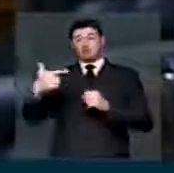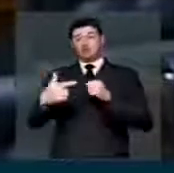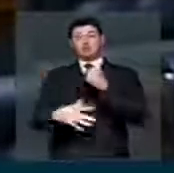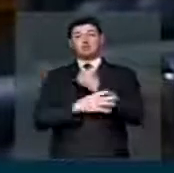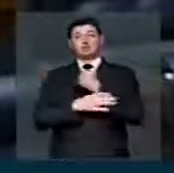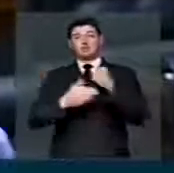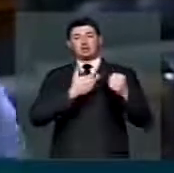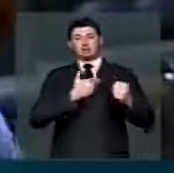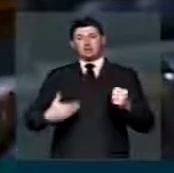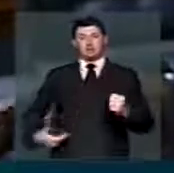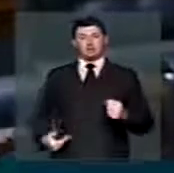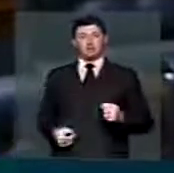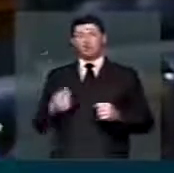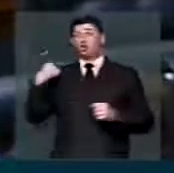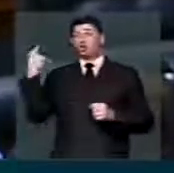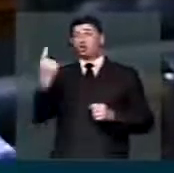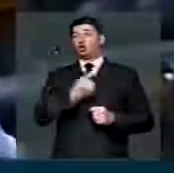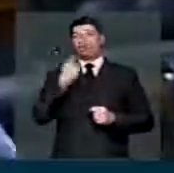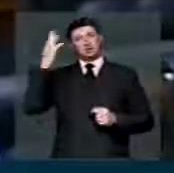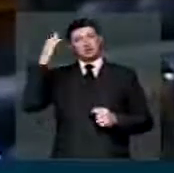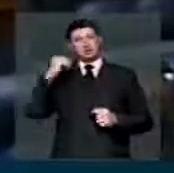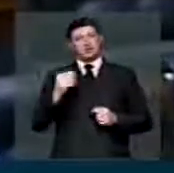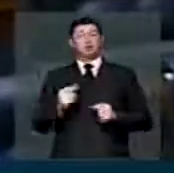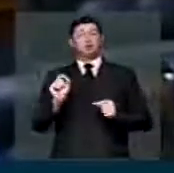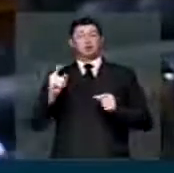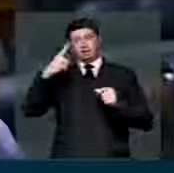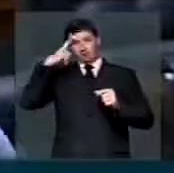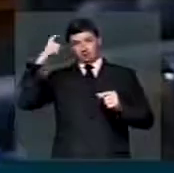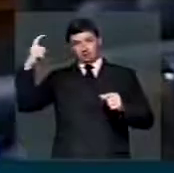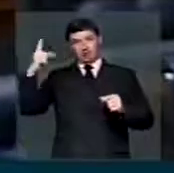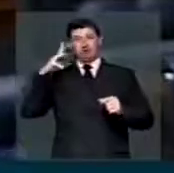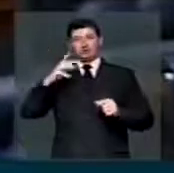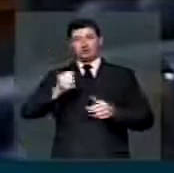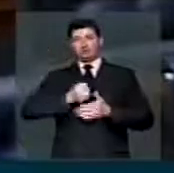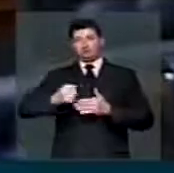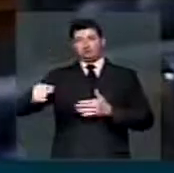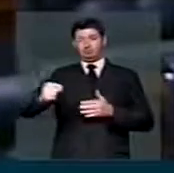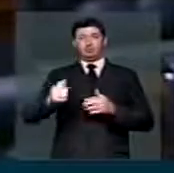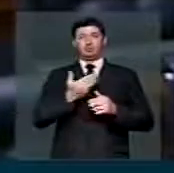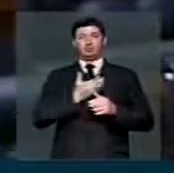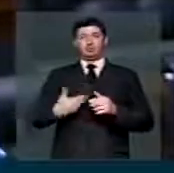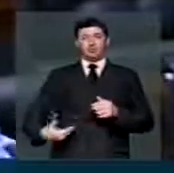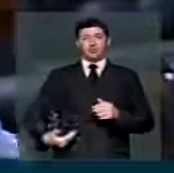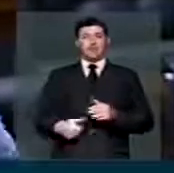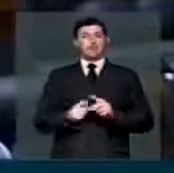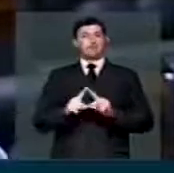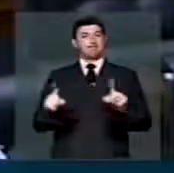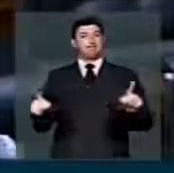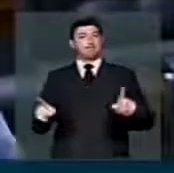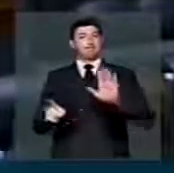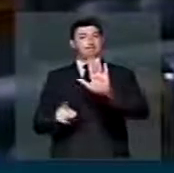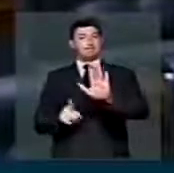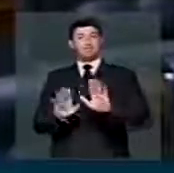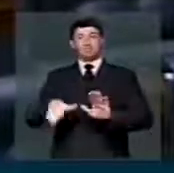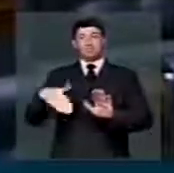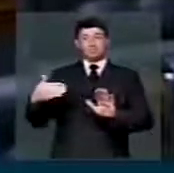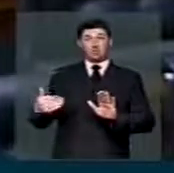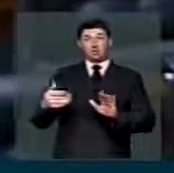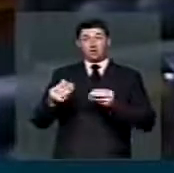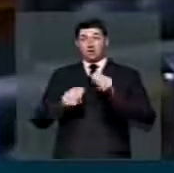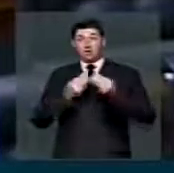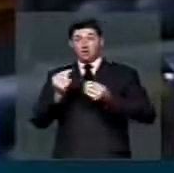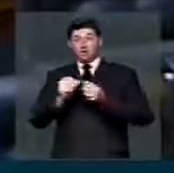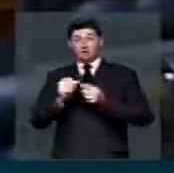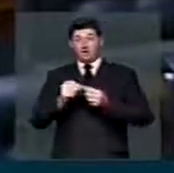pública, que todos nós falamos que a criminalidade já venceu o aparelho estatal, mas na hora de se dar condições para